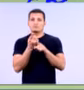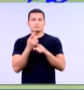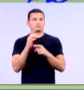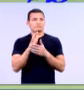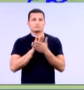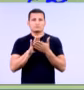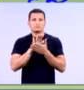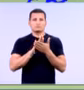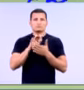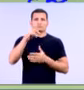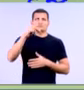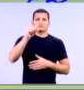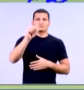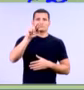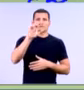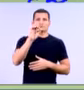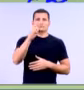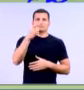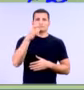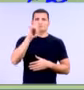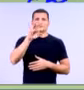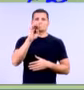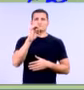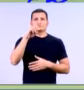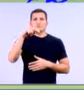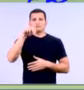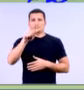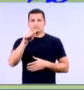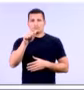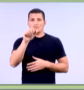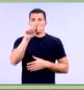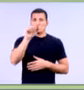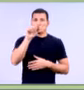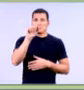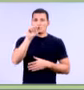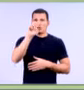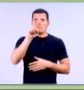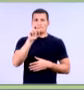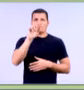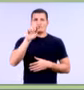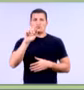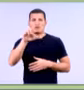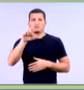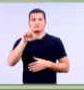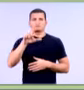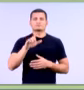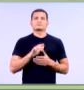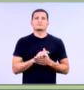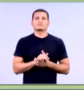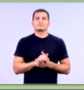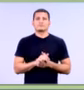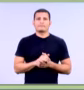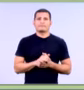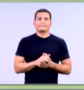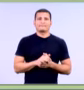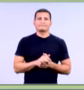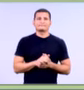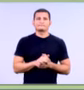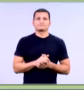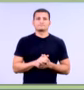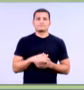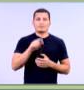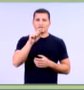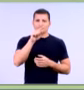esse encontro acontece apenas ali na paroxítona. Com relação ao hífen, existem